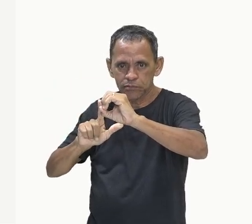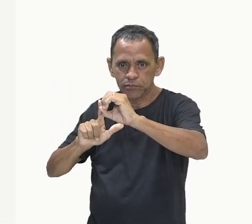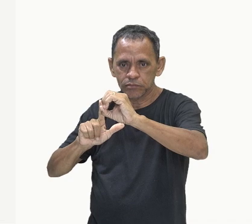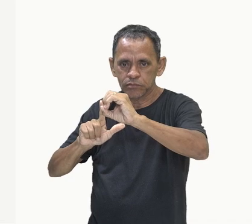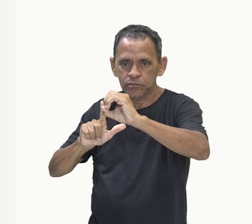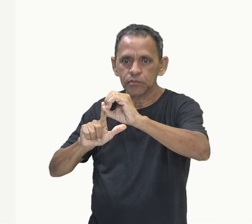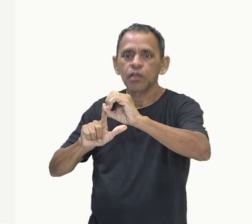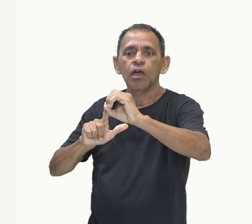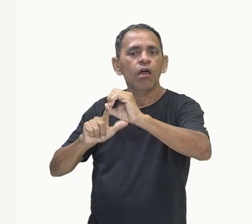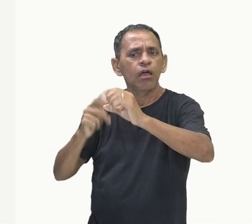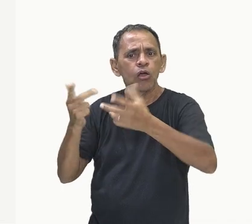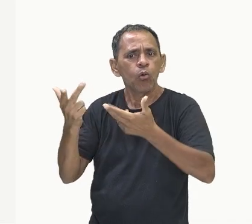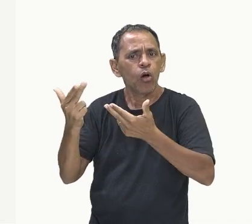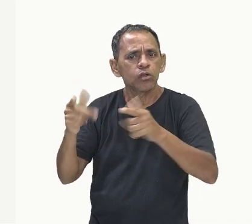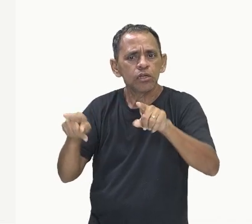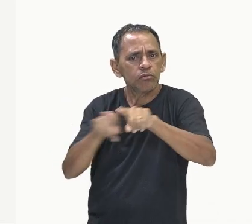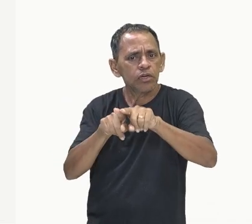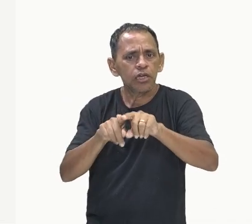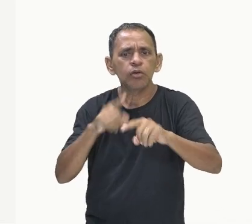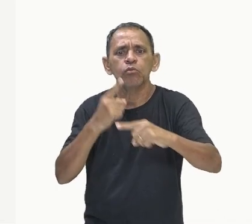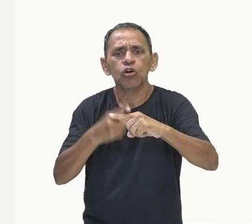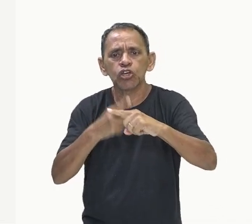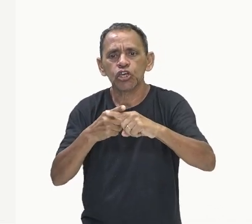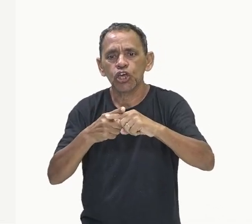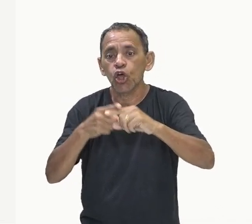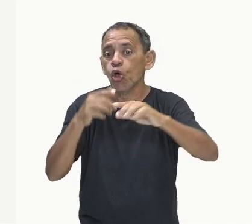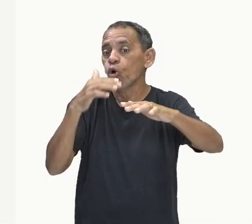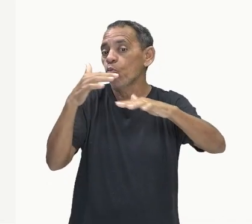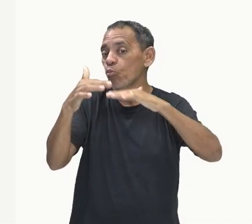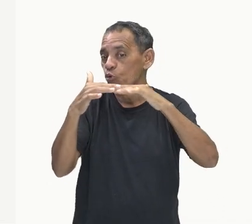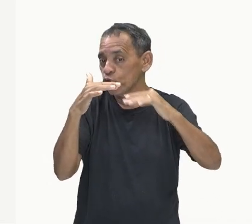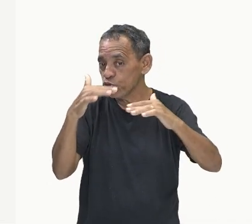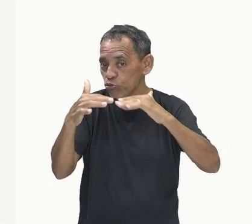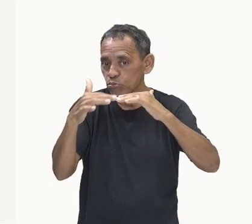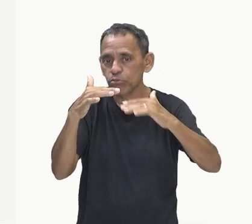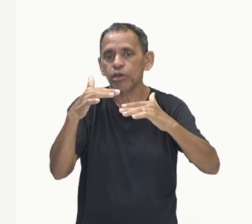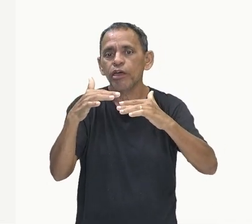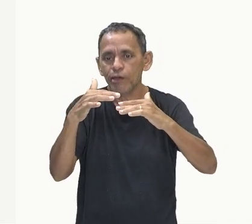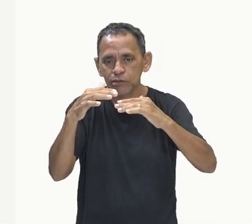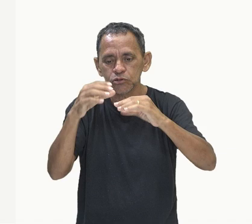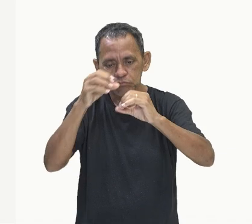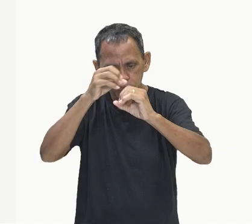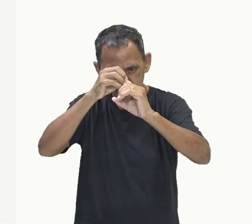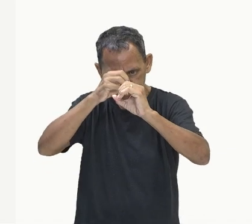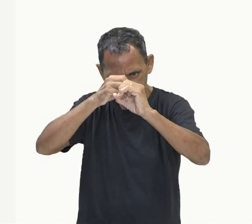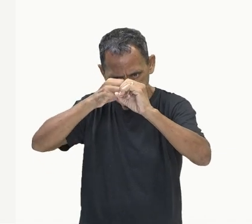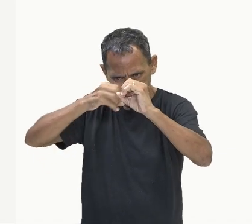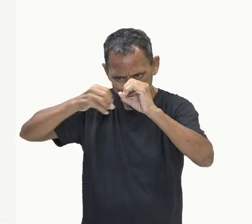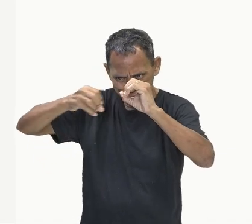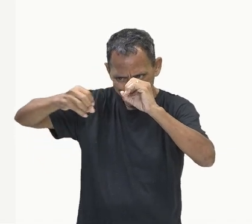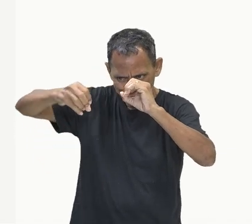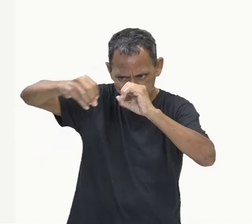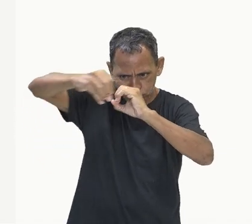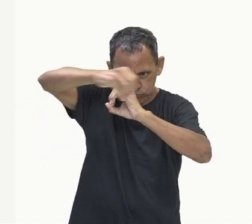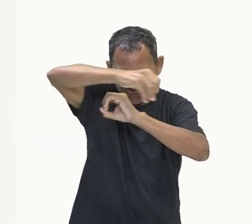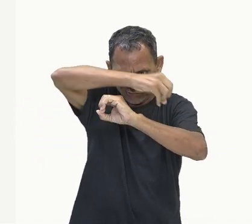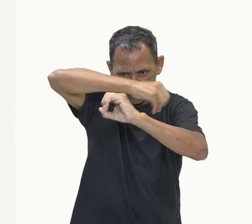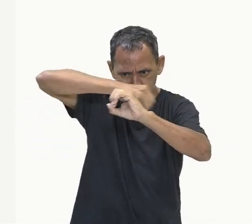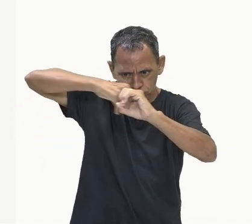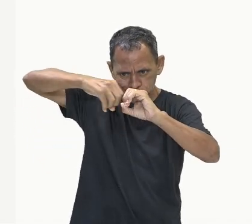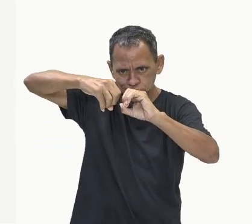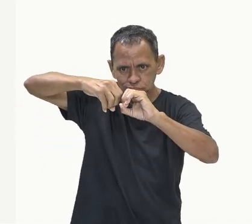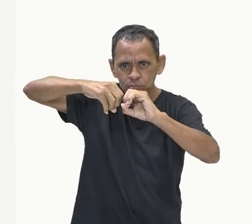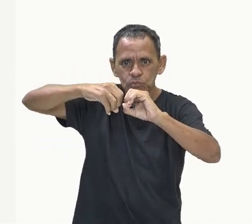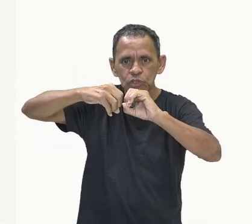porque aqui o movimento na imagem o movimento está no sentido anti-horário. Então, observe que, se